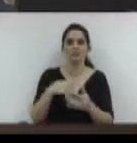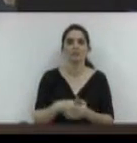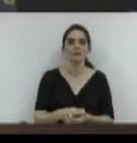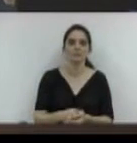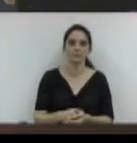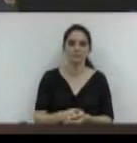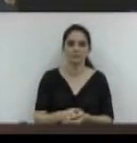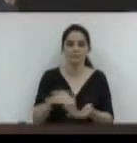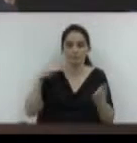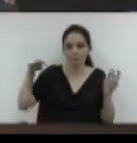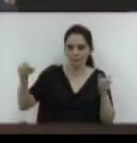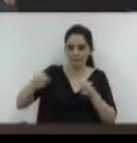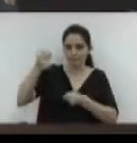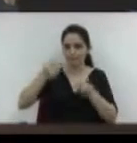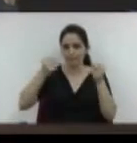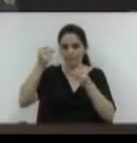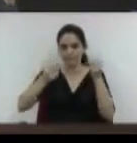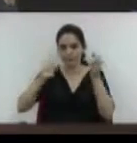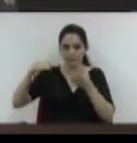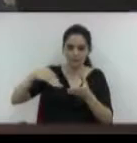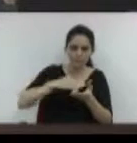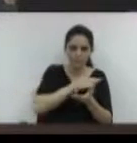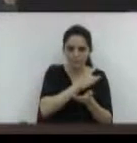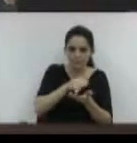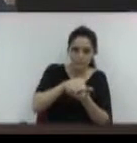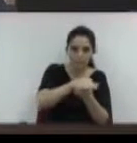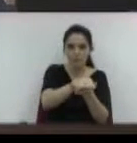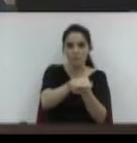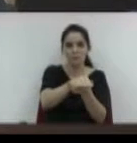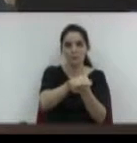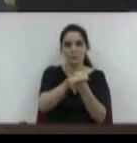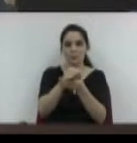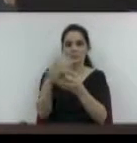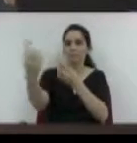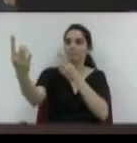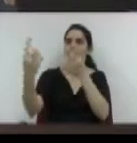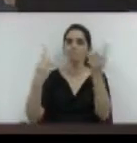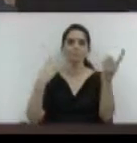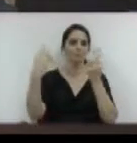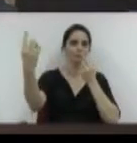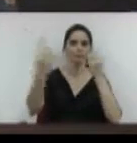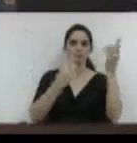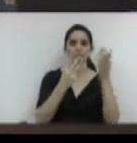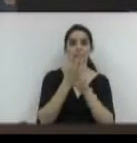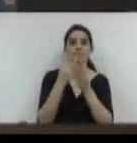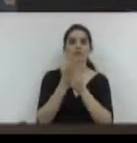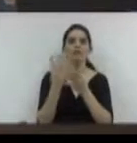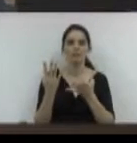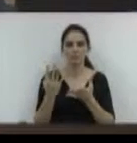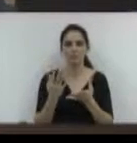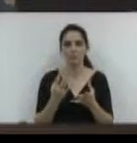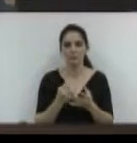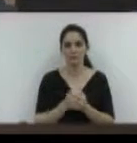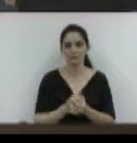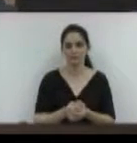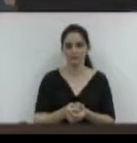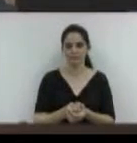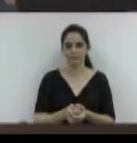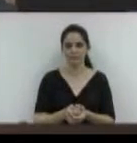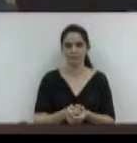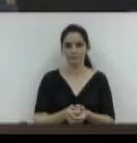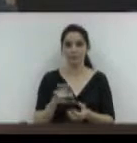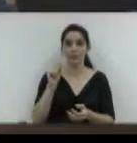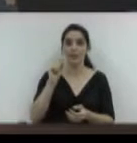na garagem, e nos corredores da Câmara Municipal. Primeiro passo, quero saber quem é comissionado e